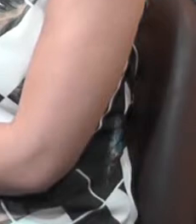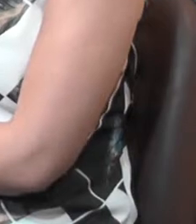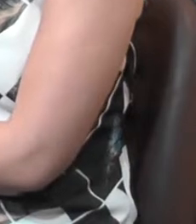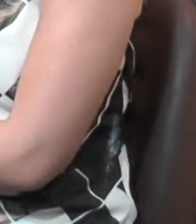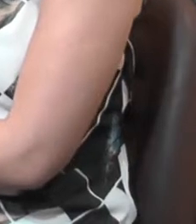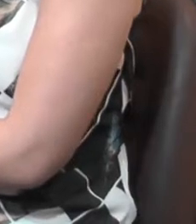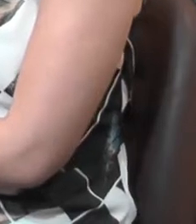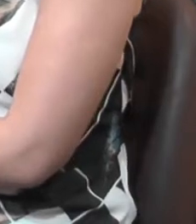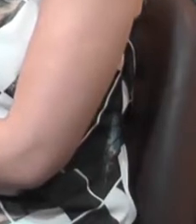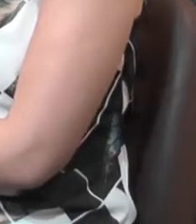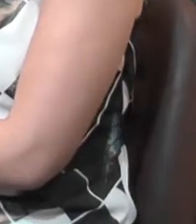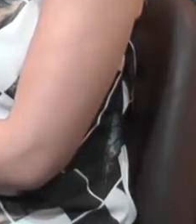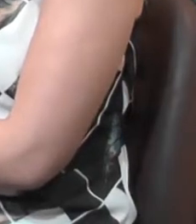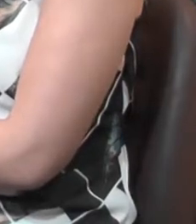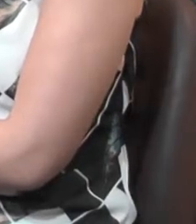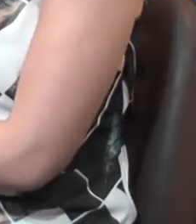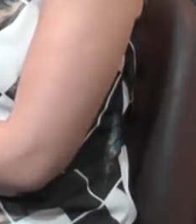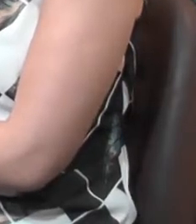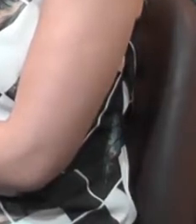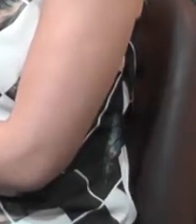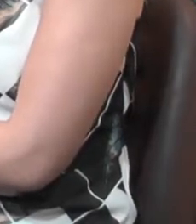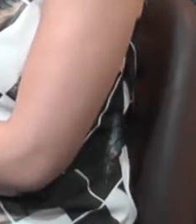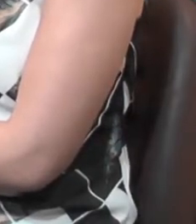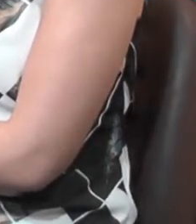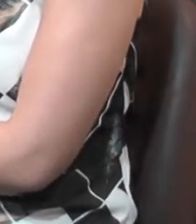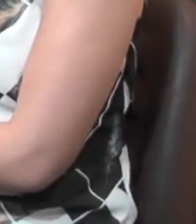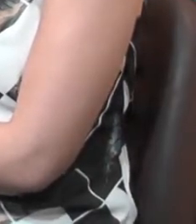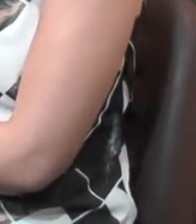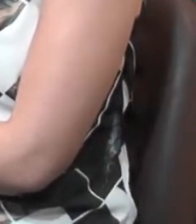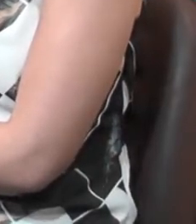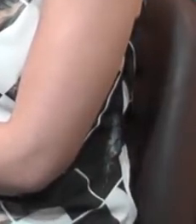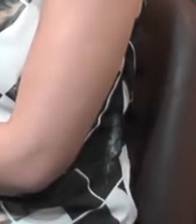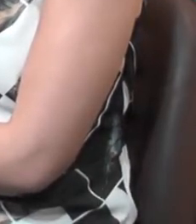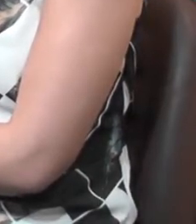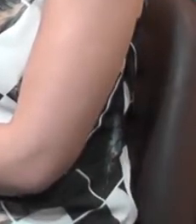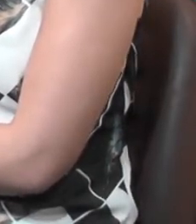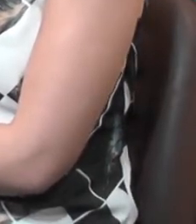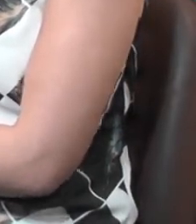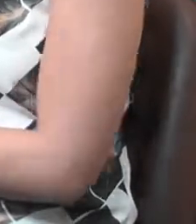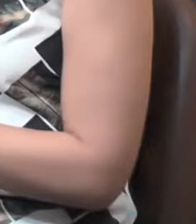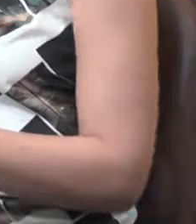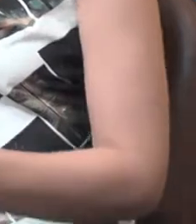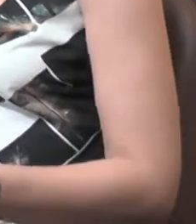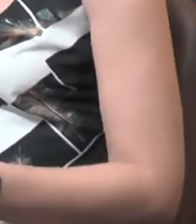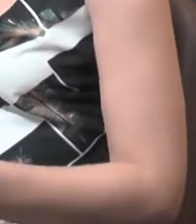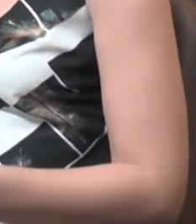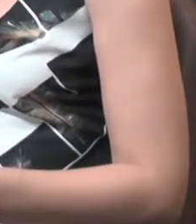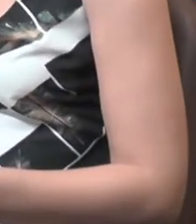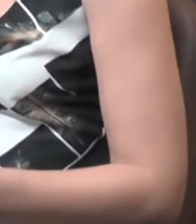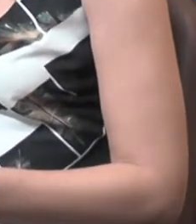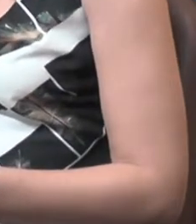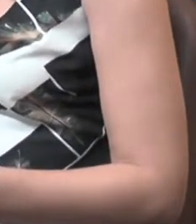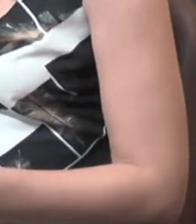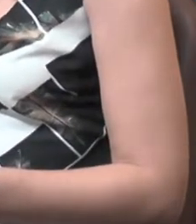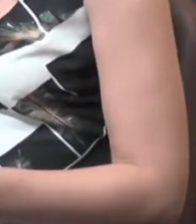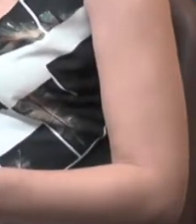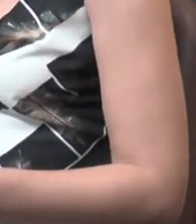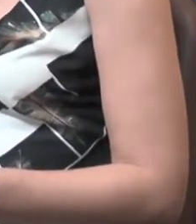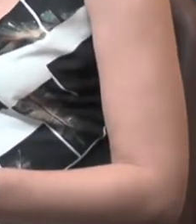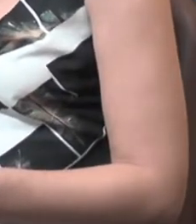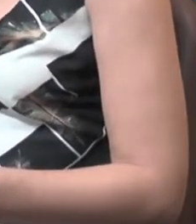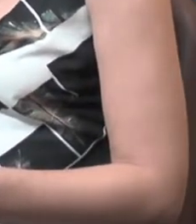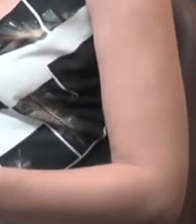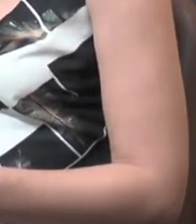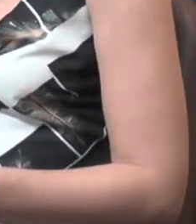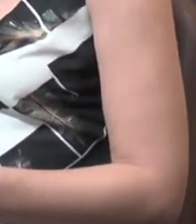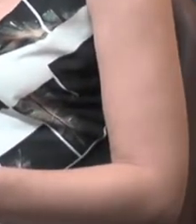Tomás, por seu enorme tamanho, o sapinho Lelé e os outros animais se uniram para salvar a lagoa